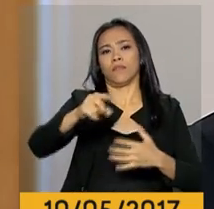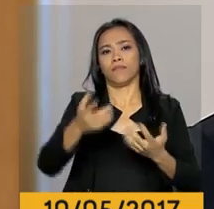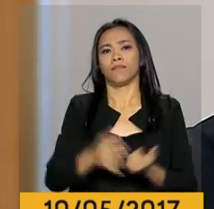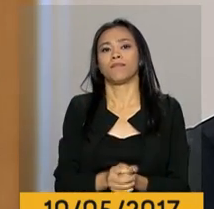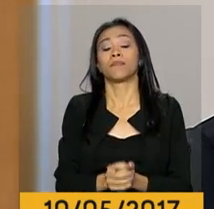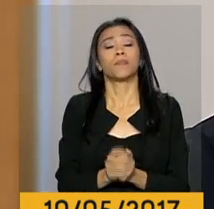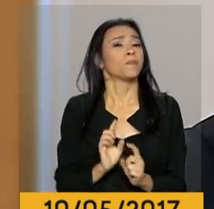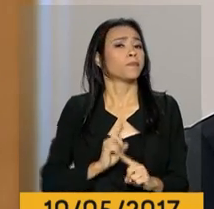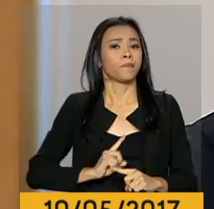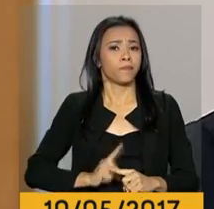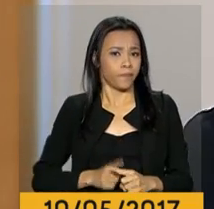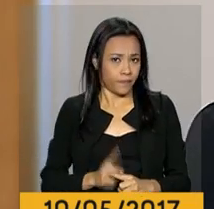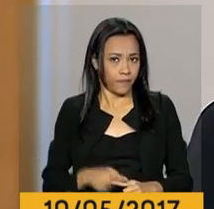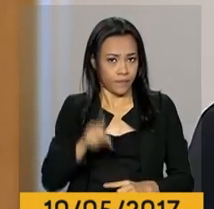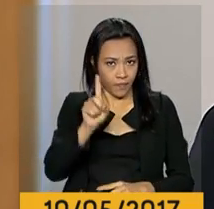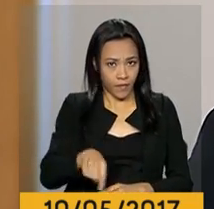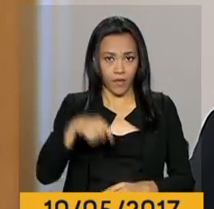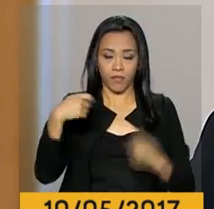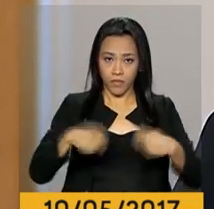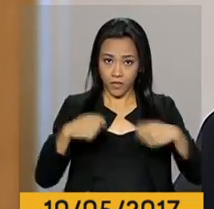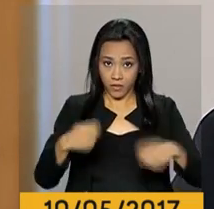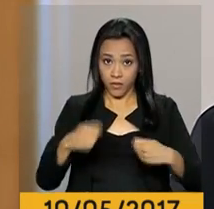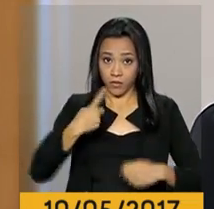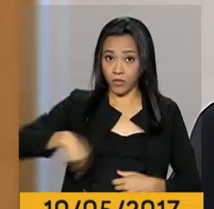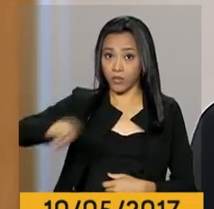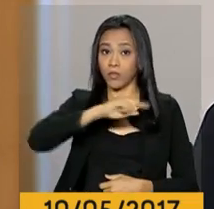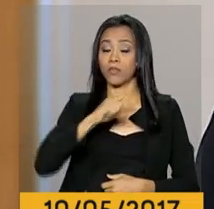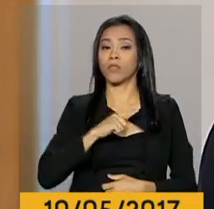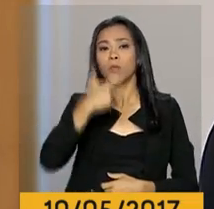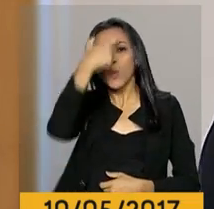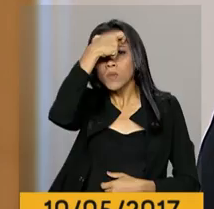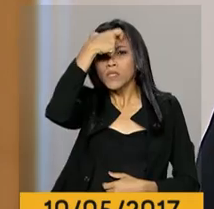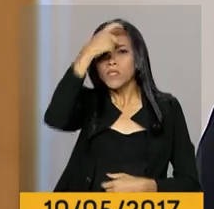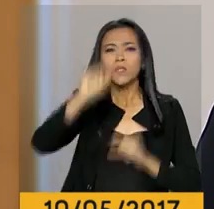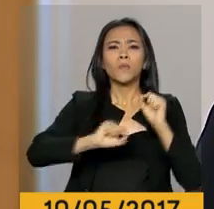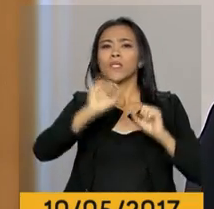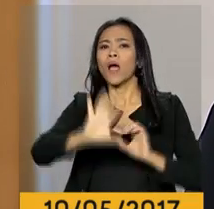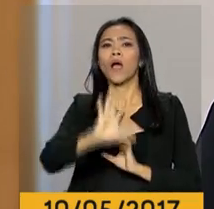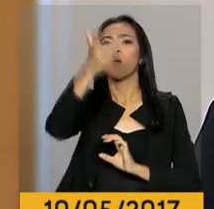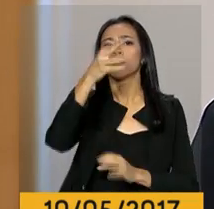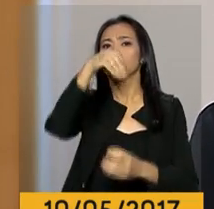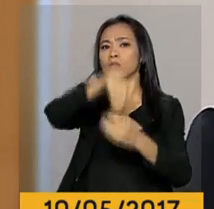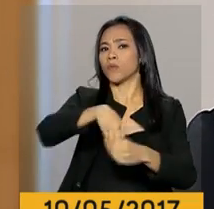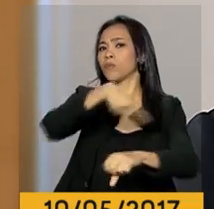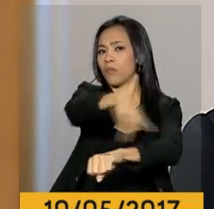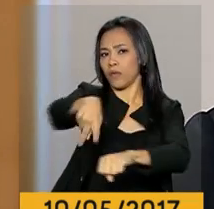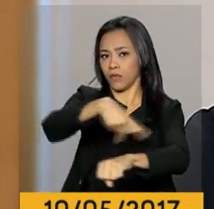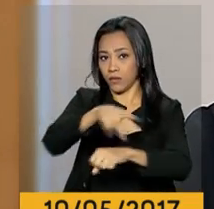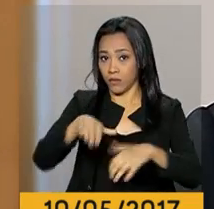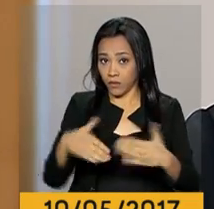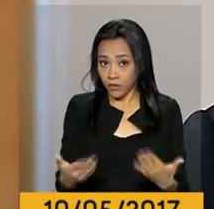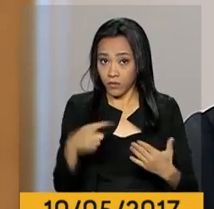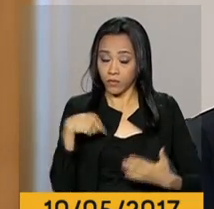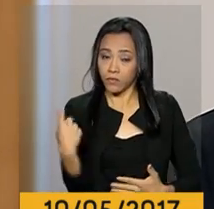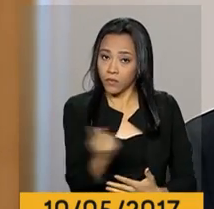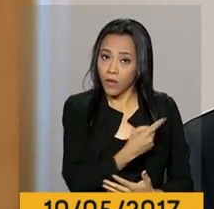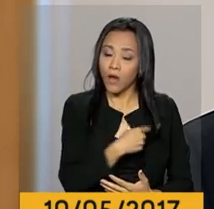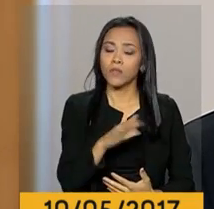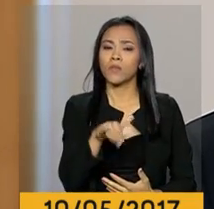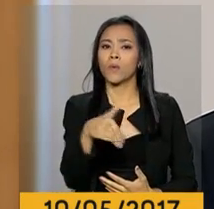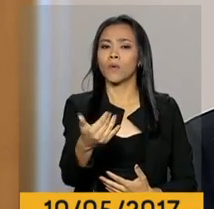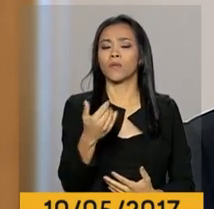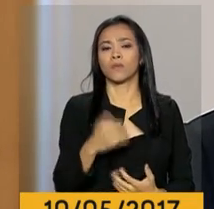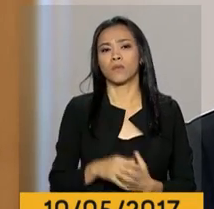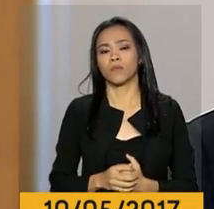é porque é preciso que nós tenhamos consciência do que está acontecendo no nosso país então nós Ah quando nós